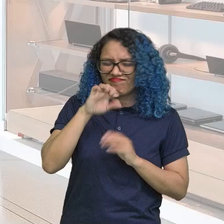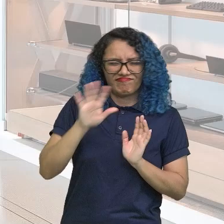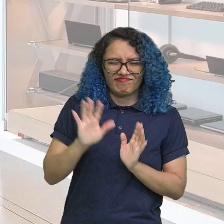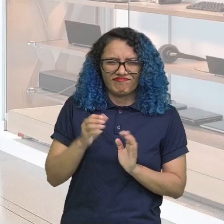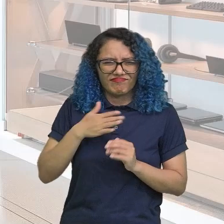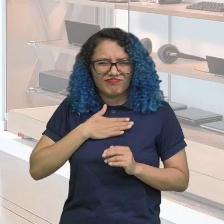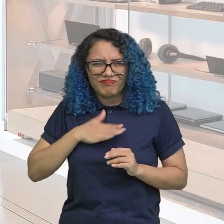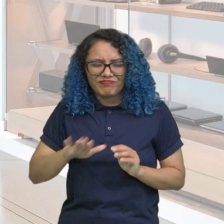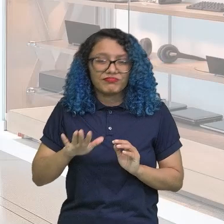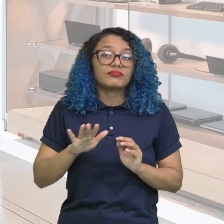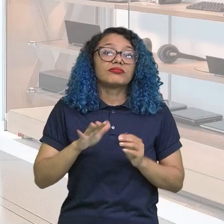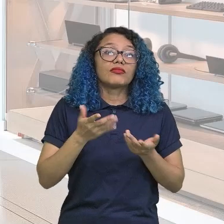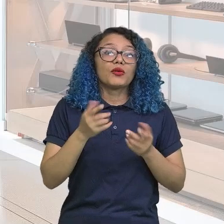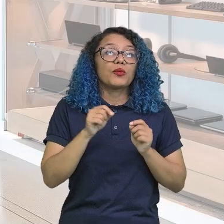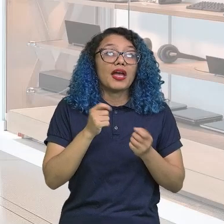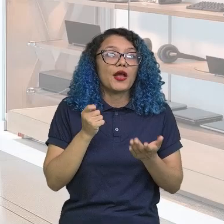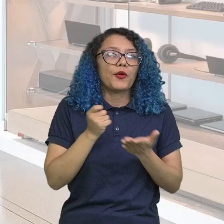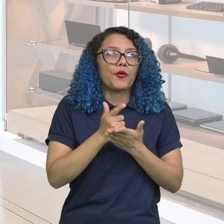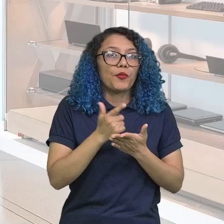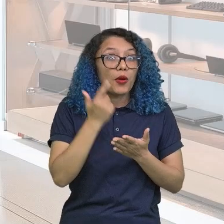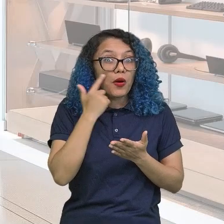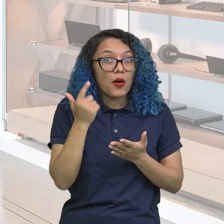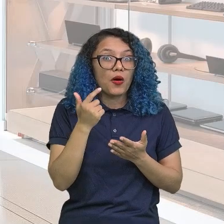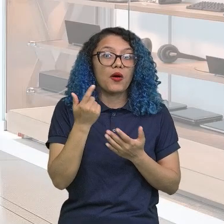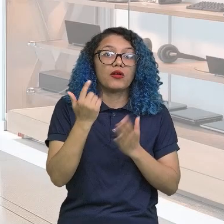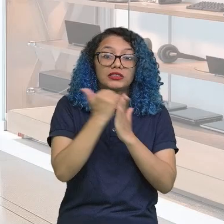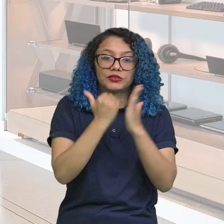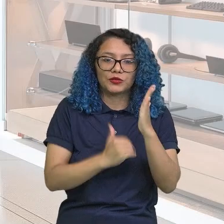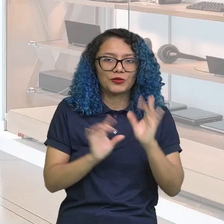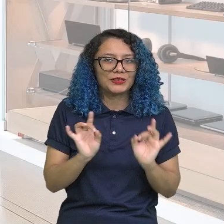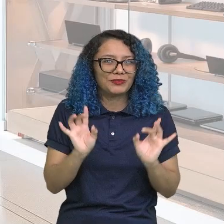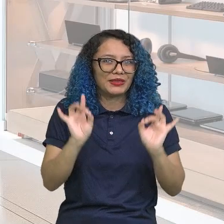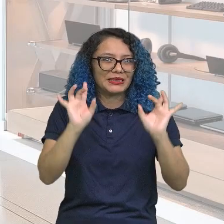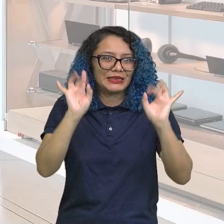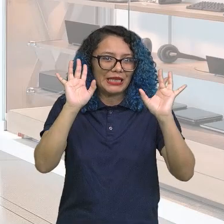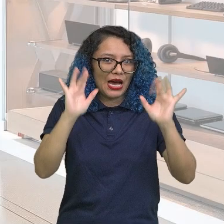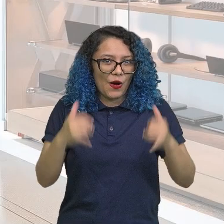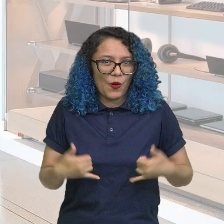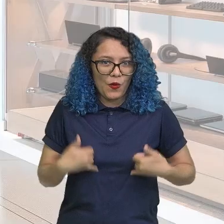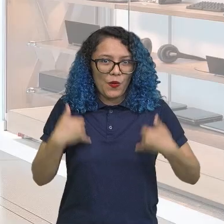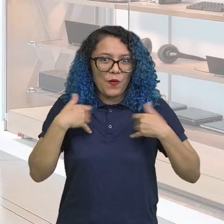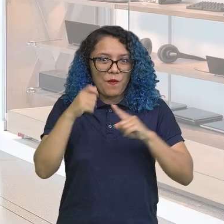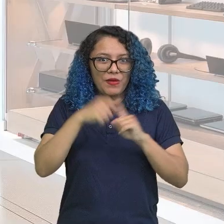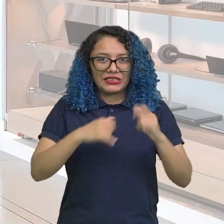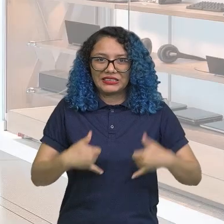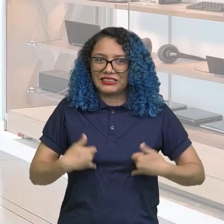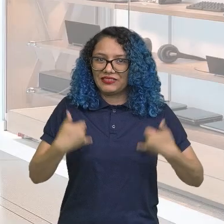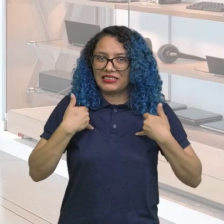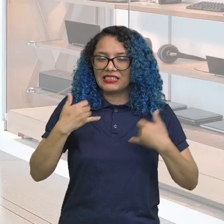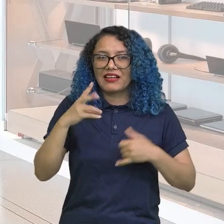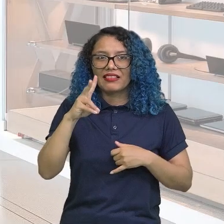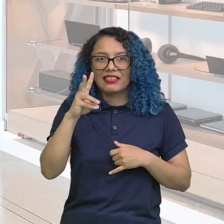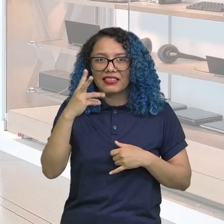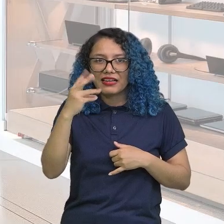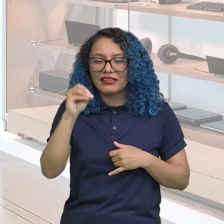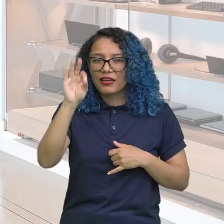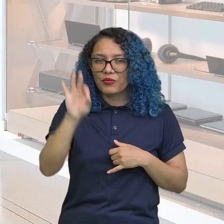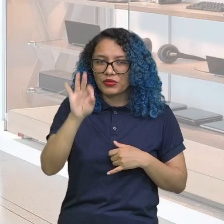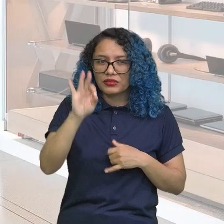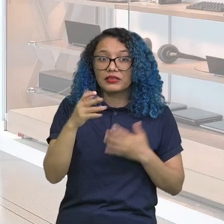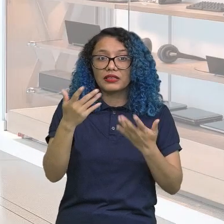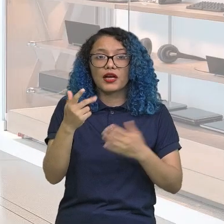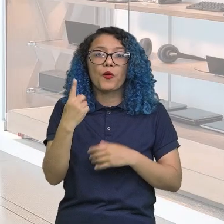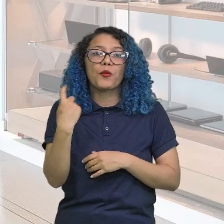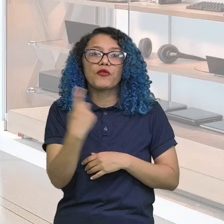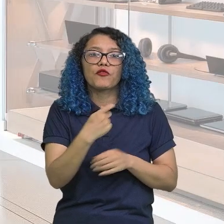desse. Aí, olha, desconto especial de aniversário, 30%. Então, o perfume que estava ali de 150, você vai pagar